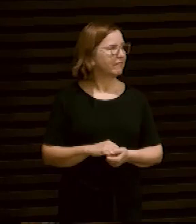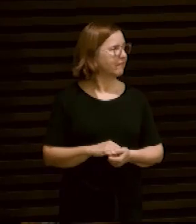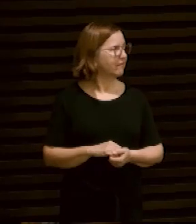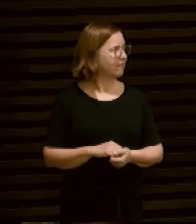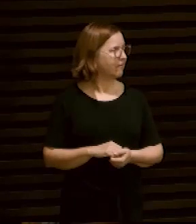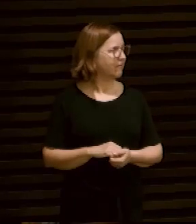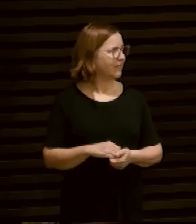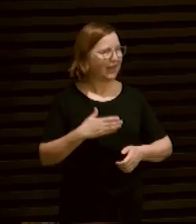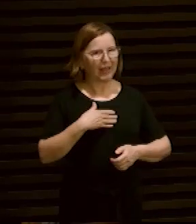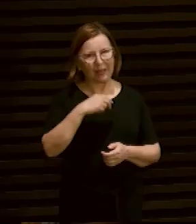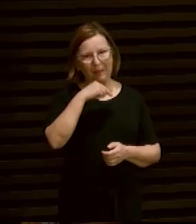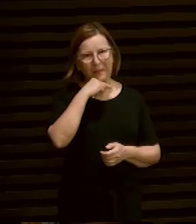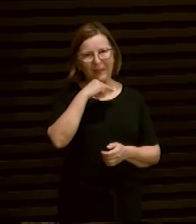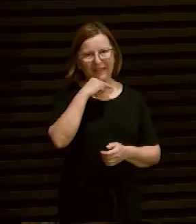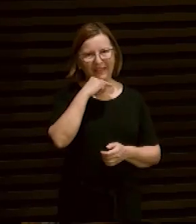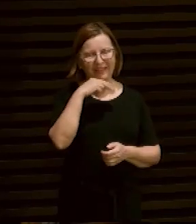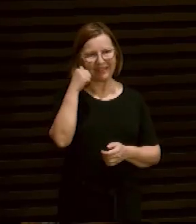A minha neta estava com